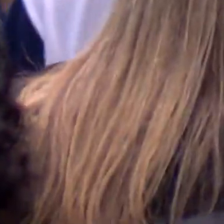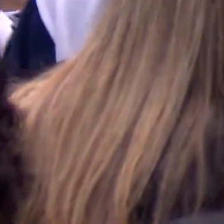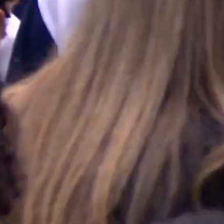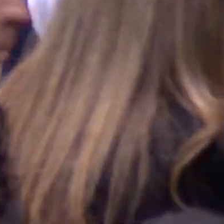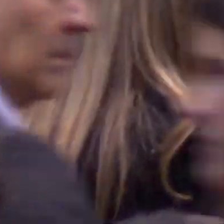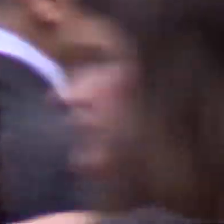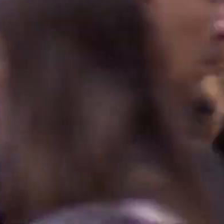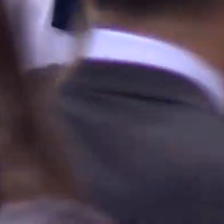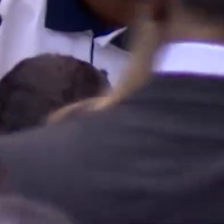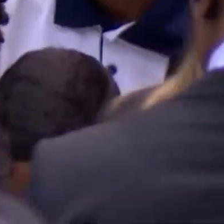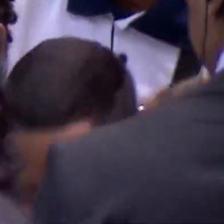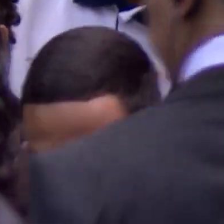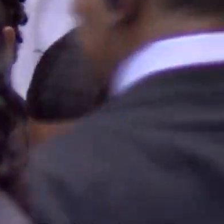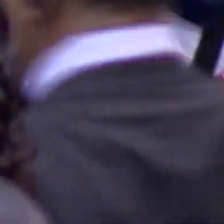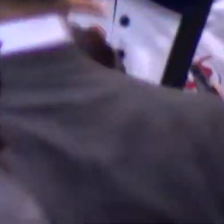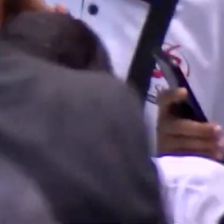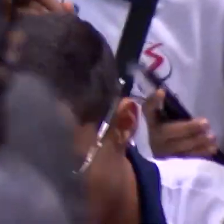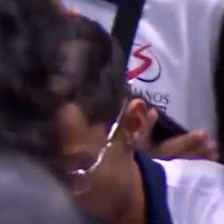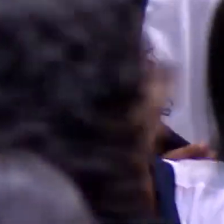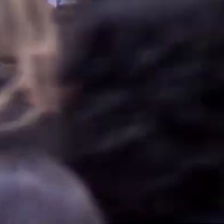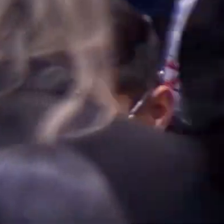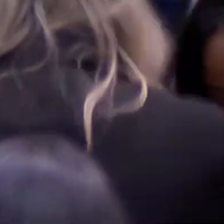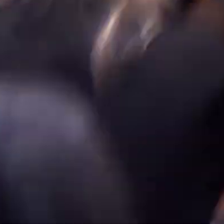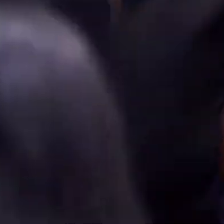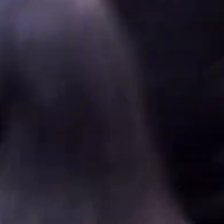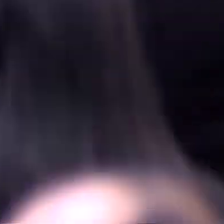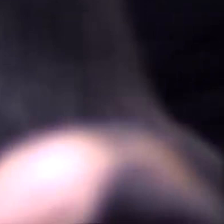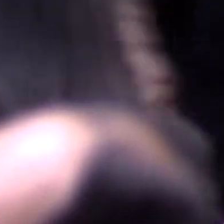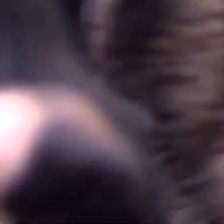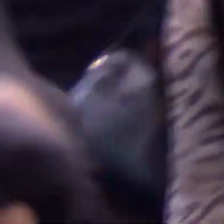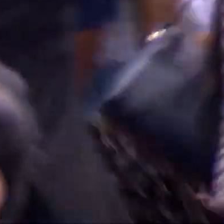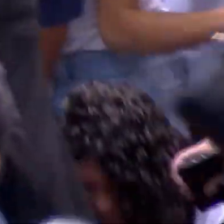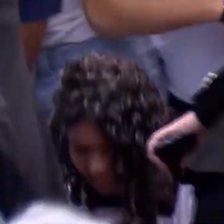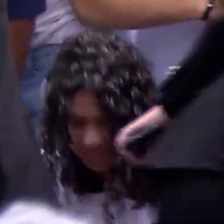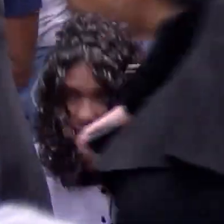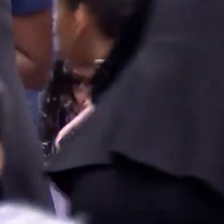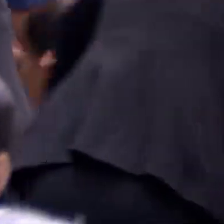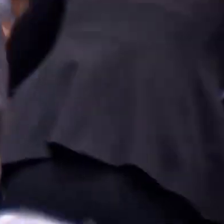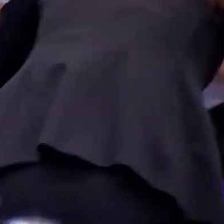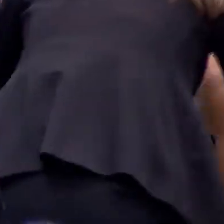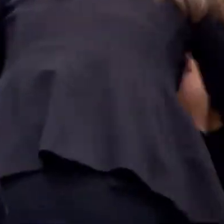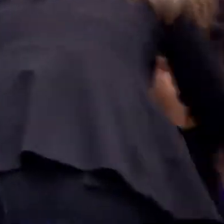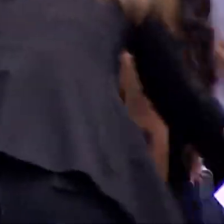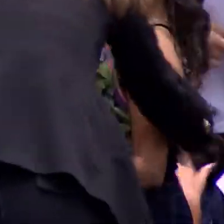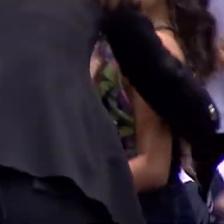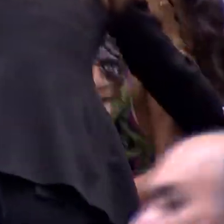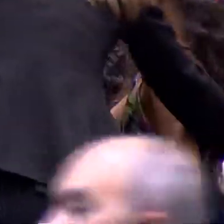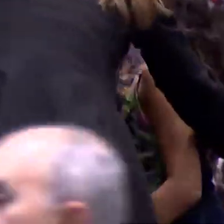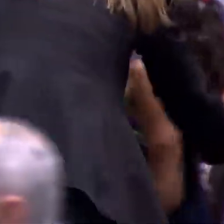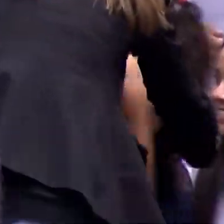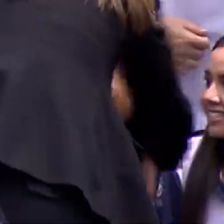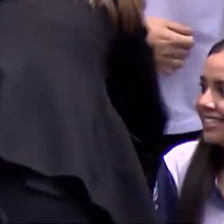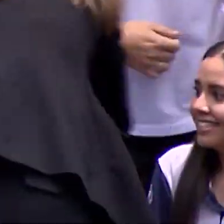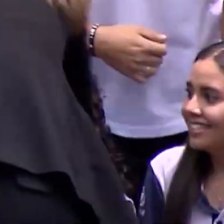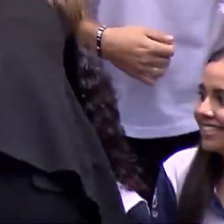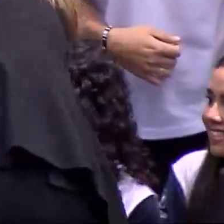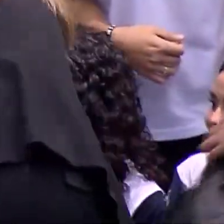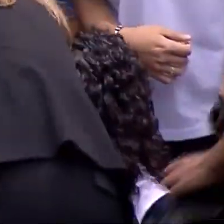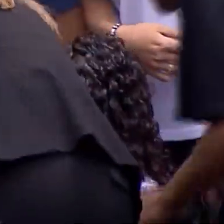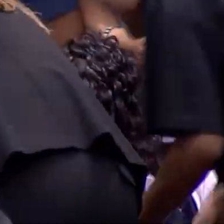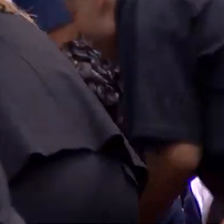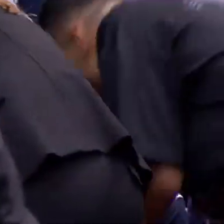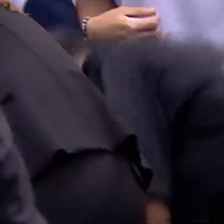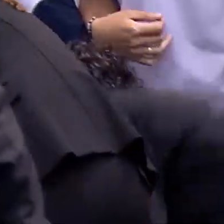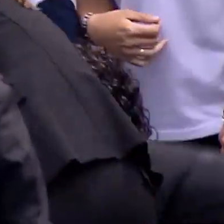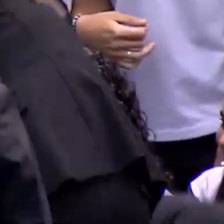aquele gozo das mulheres, não somente por aqueles que covardemente praticam a violência, mas por aqueles que observam